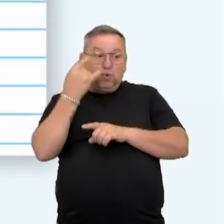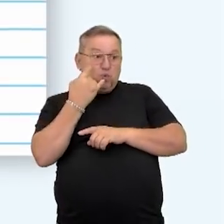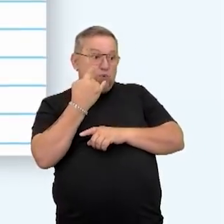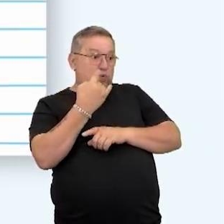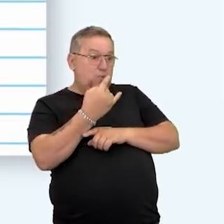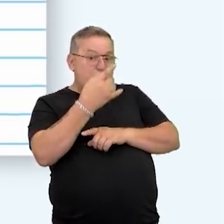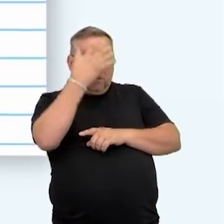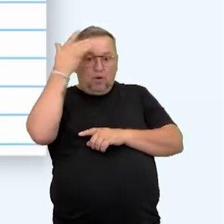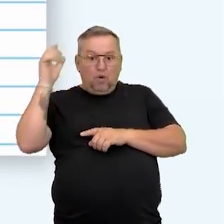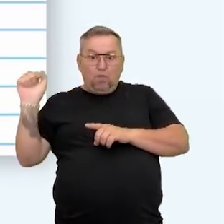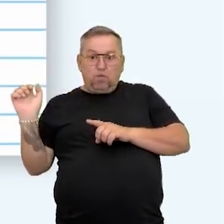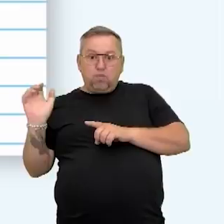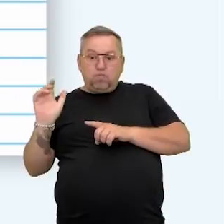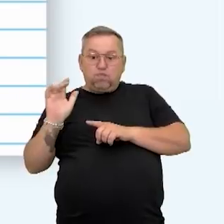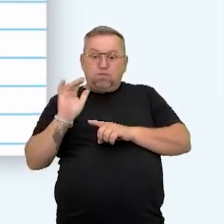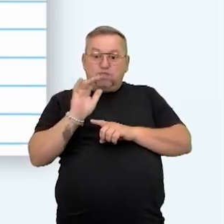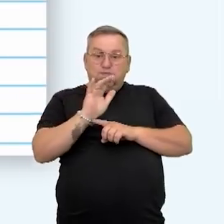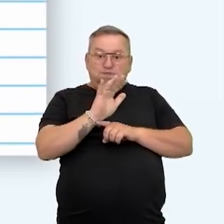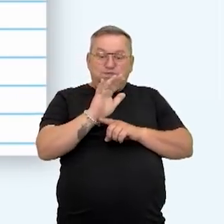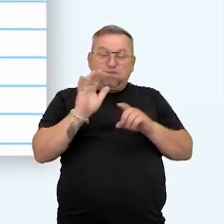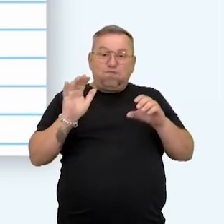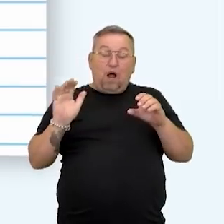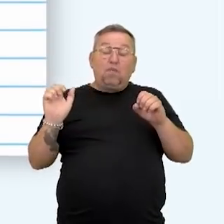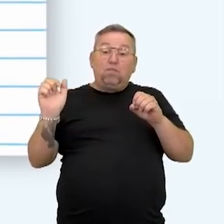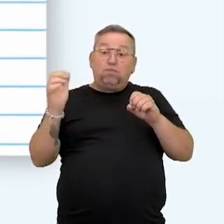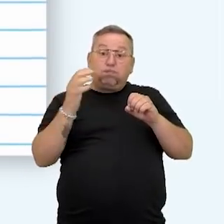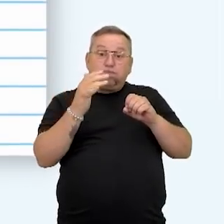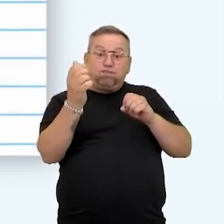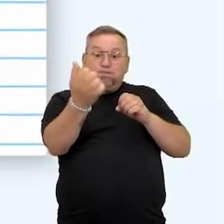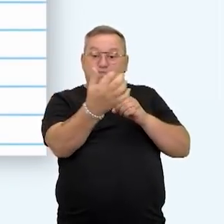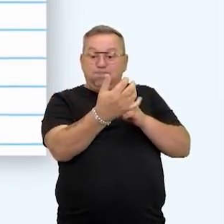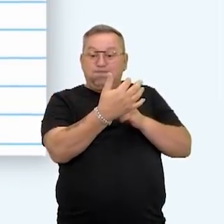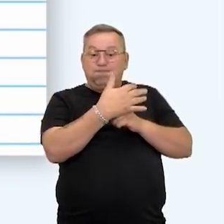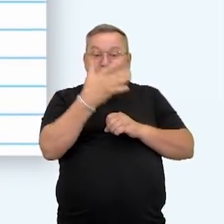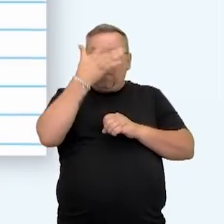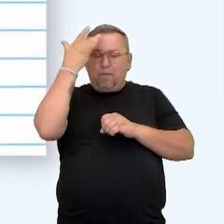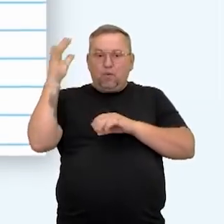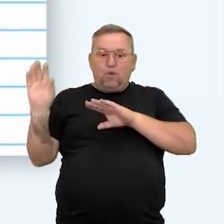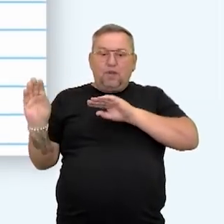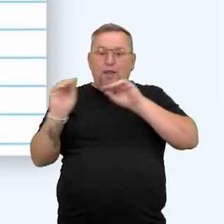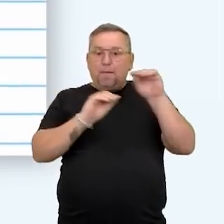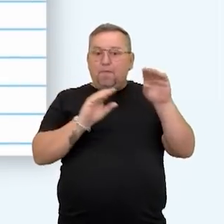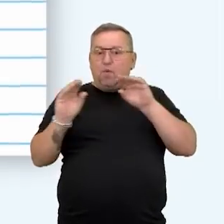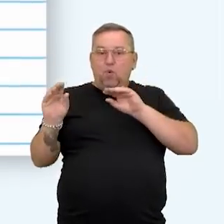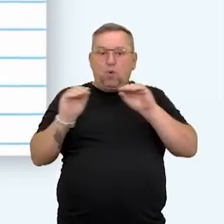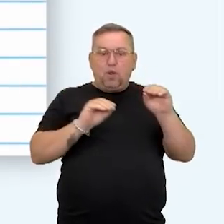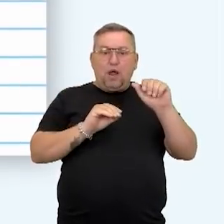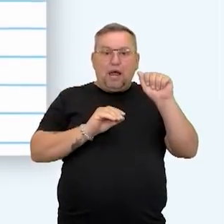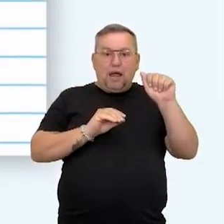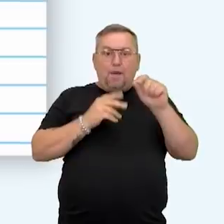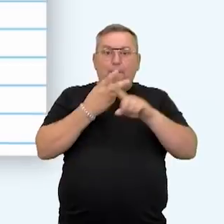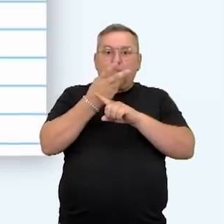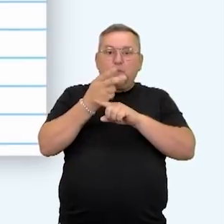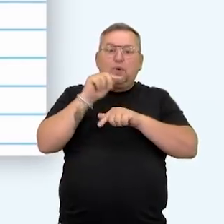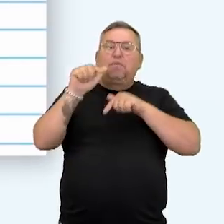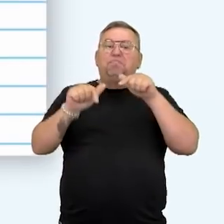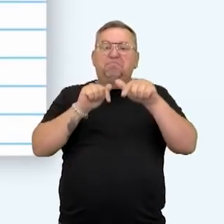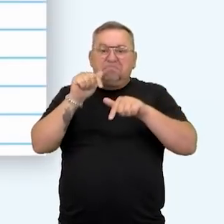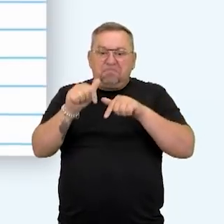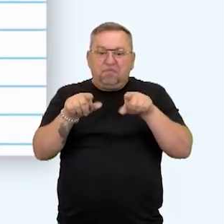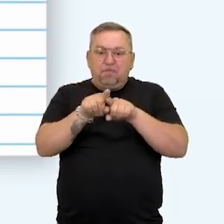demanda por trabalhadores é grande. A cidade começa a crescer, diversas pessoas se mudam para a cidade A em busca desses